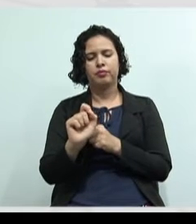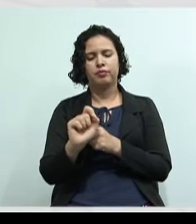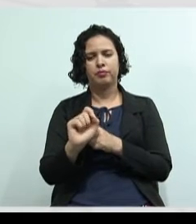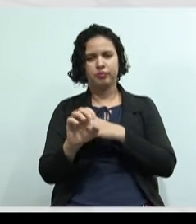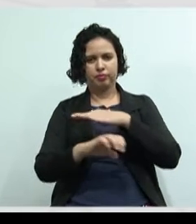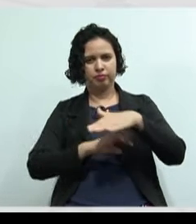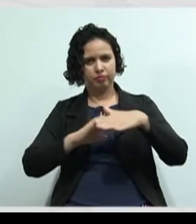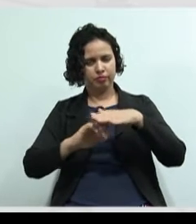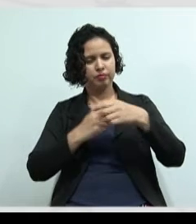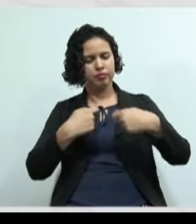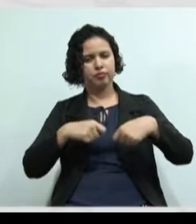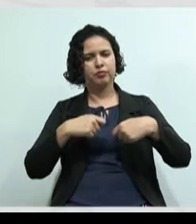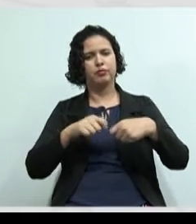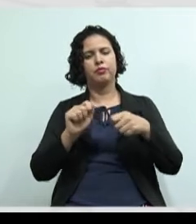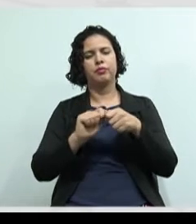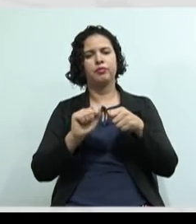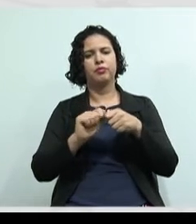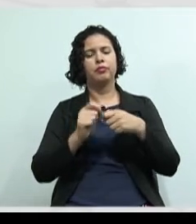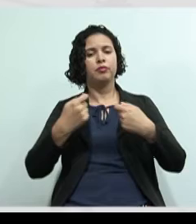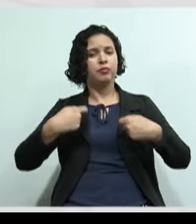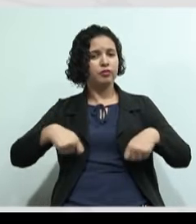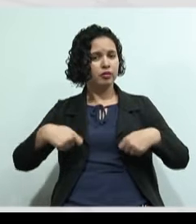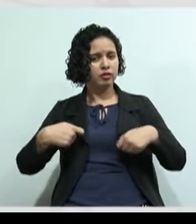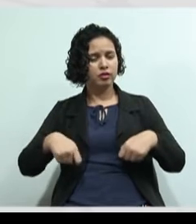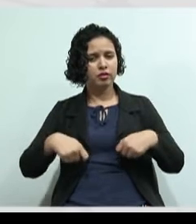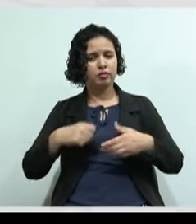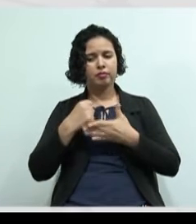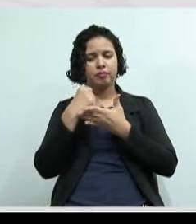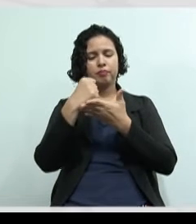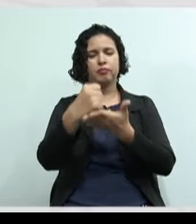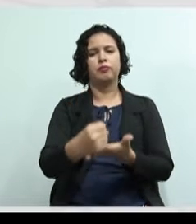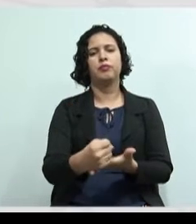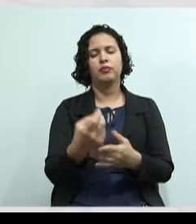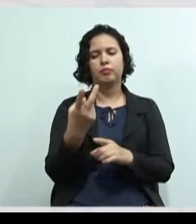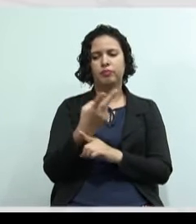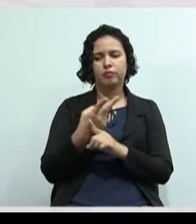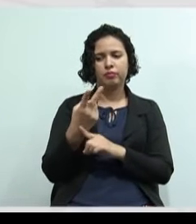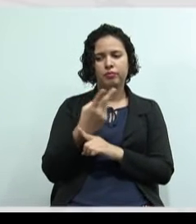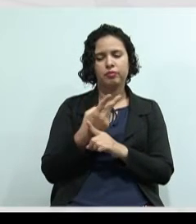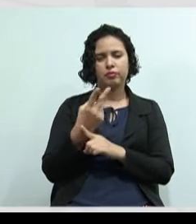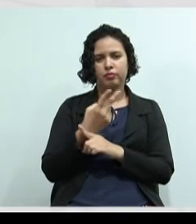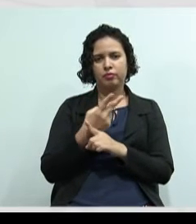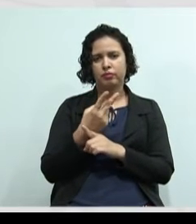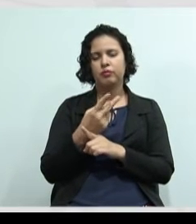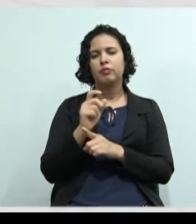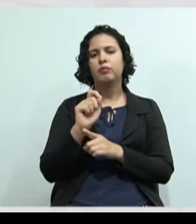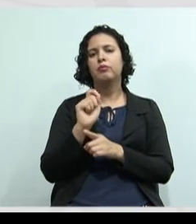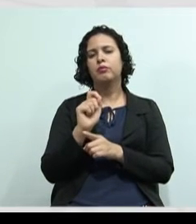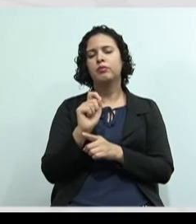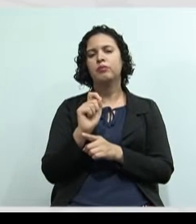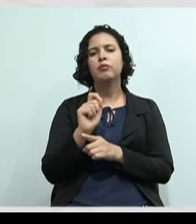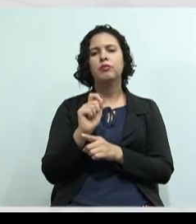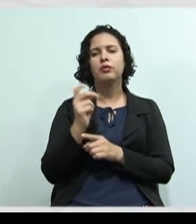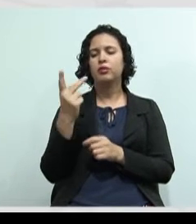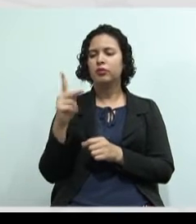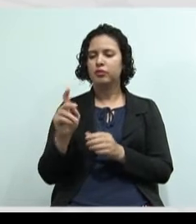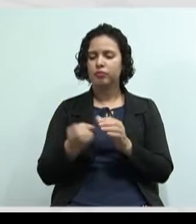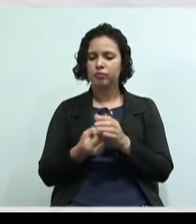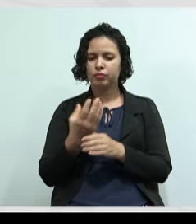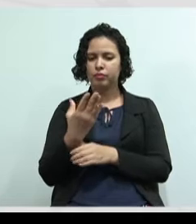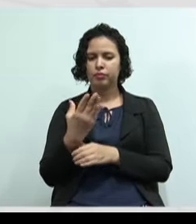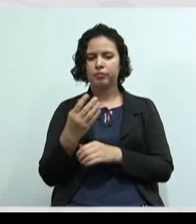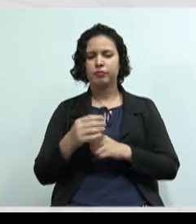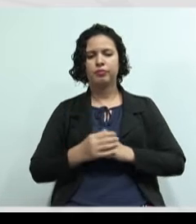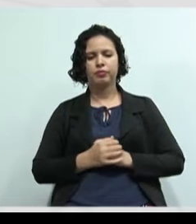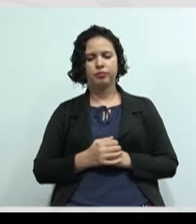organização deve desempenhar, as necessidades a que deve atender, buscando para justificar a sua razão de existência. E aí passamos então